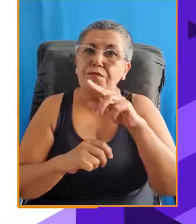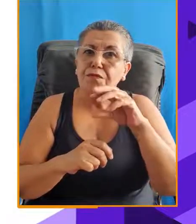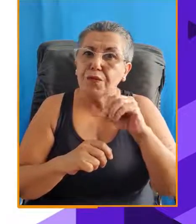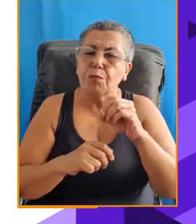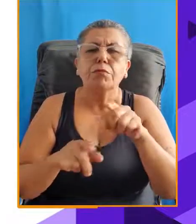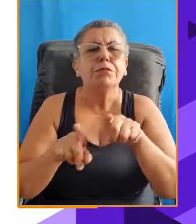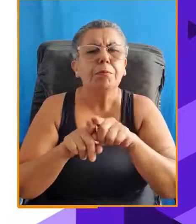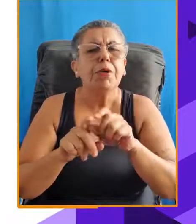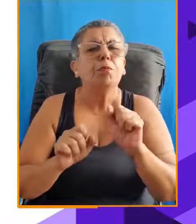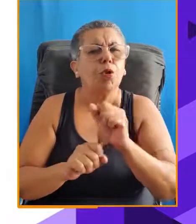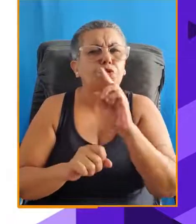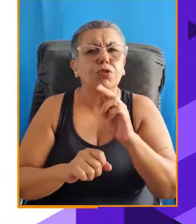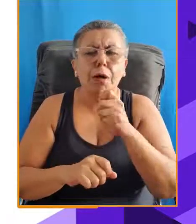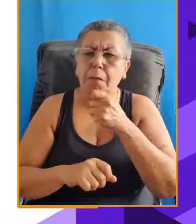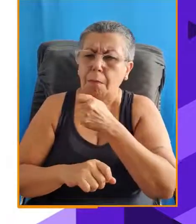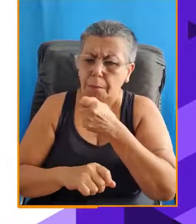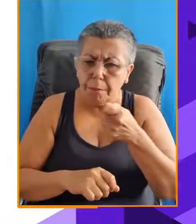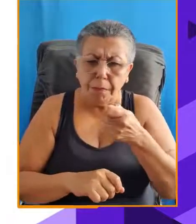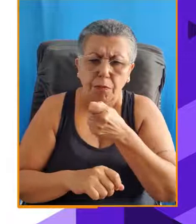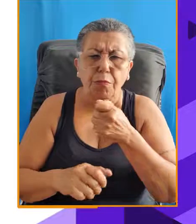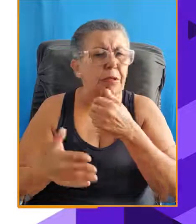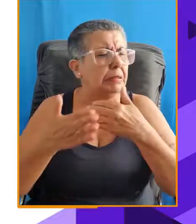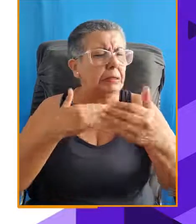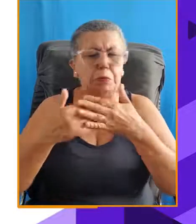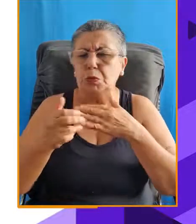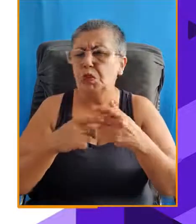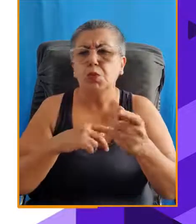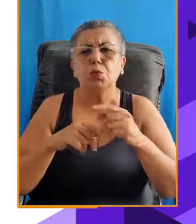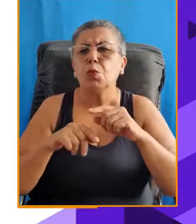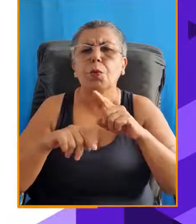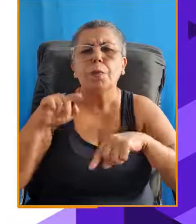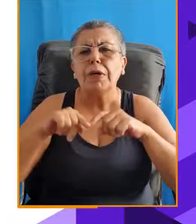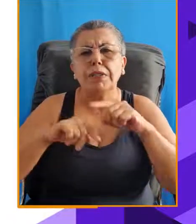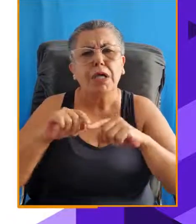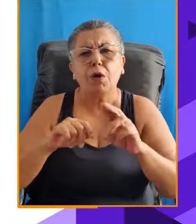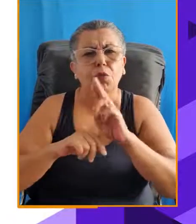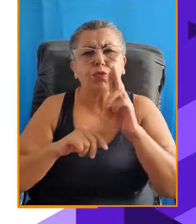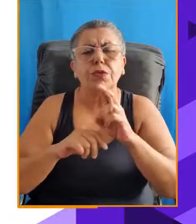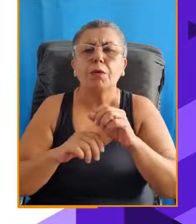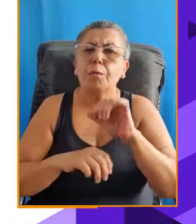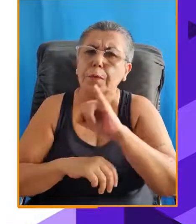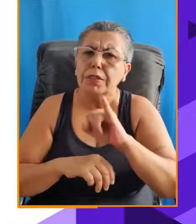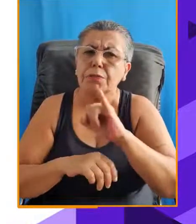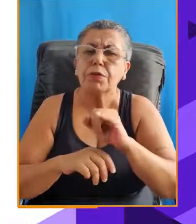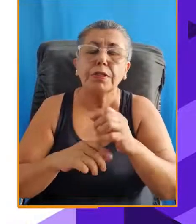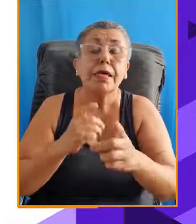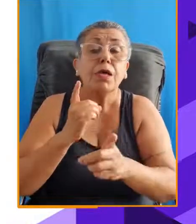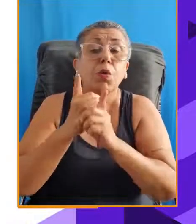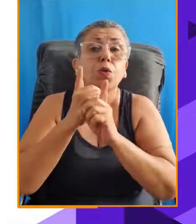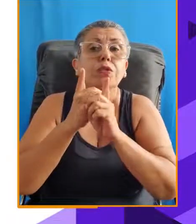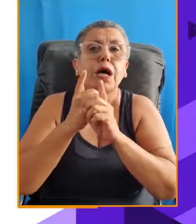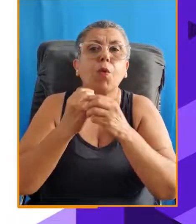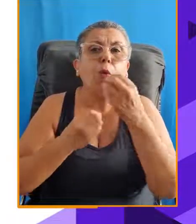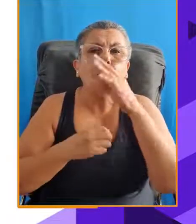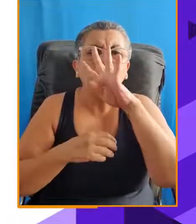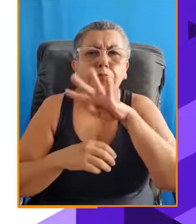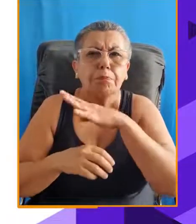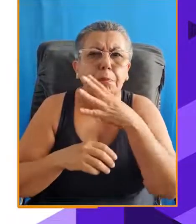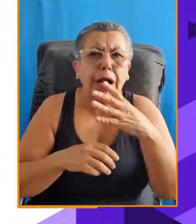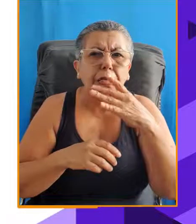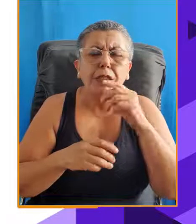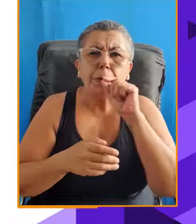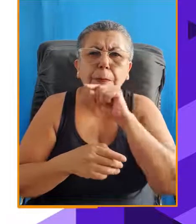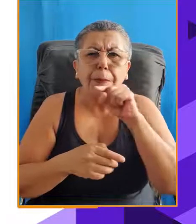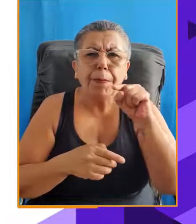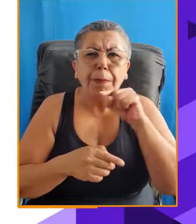utilizado uma lupa. Independente do instrumento a ser utilizado, o relevante é identificar a malha de pontos